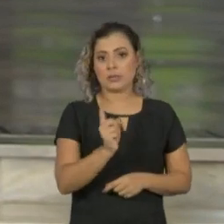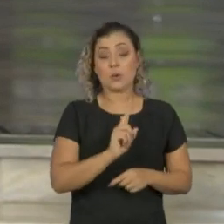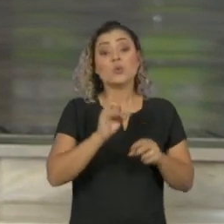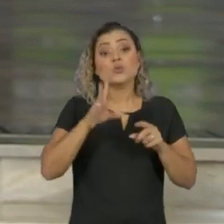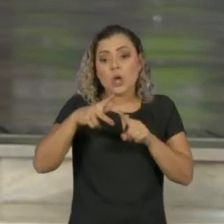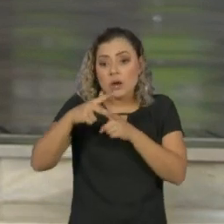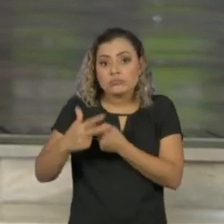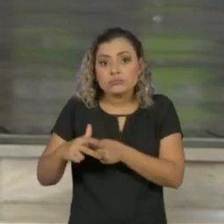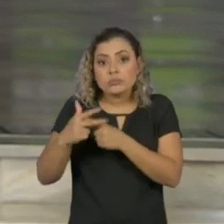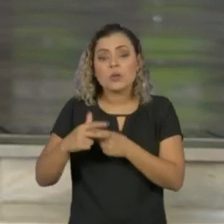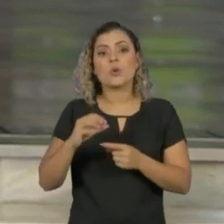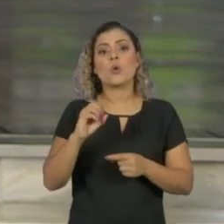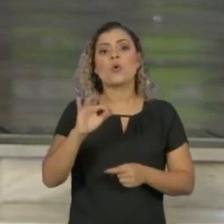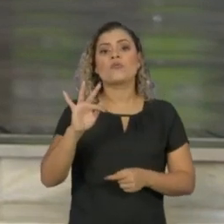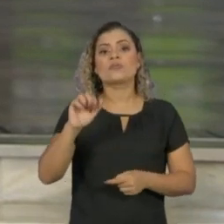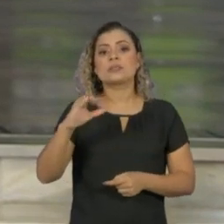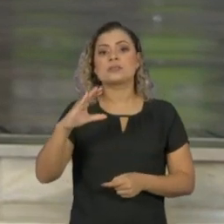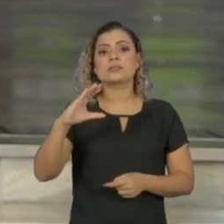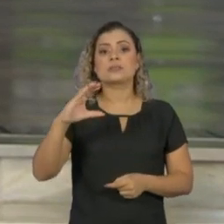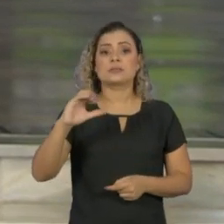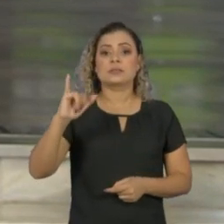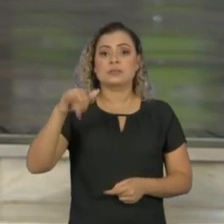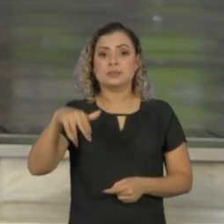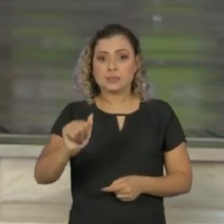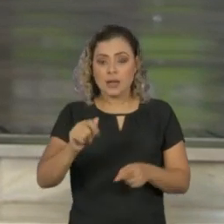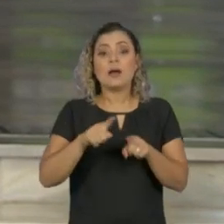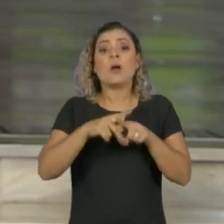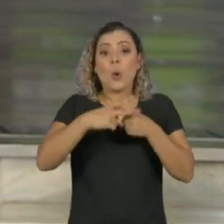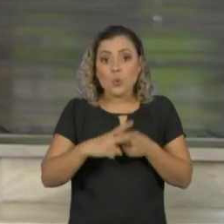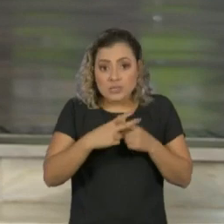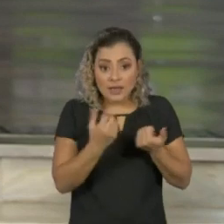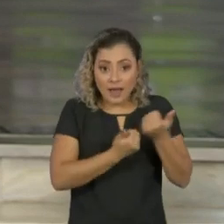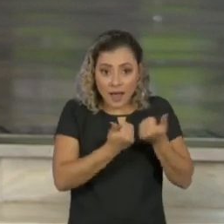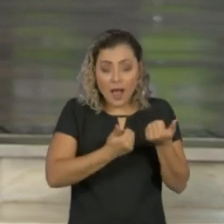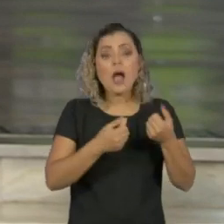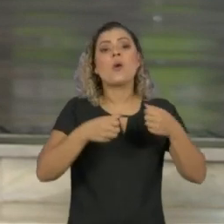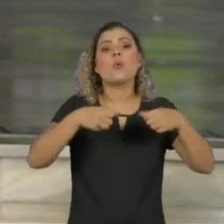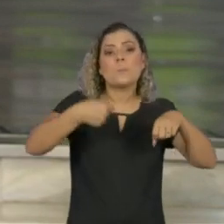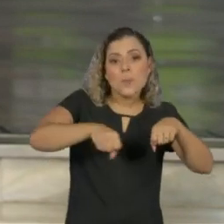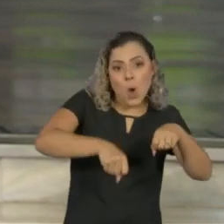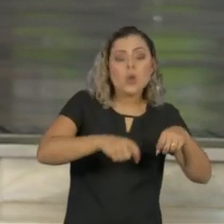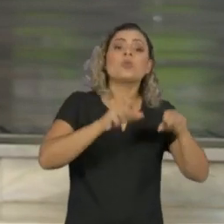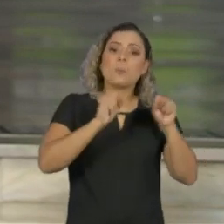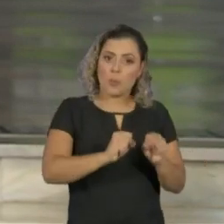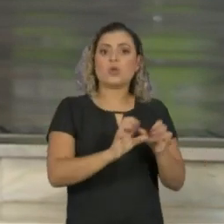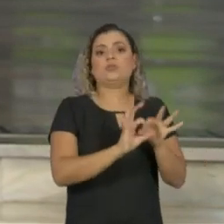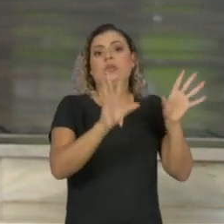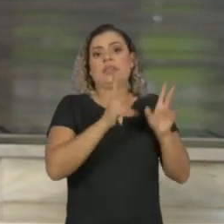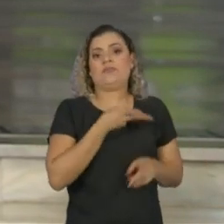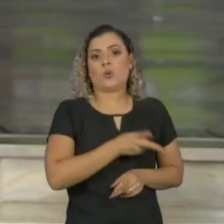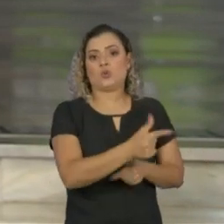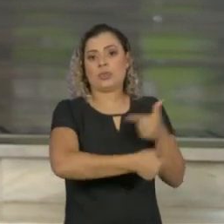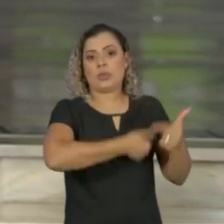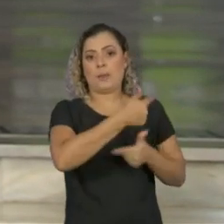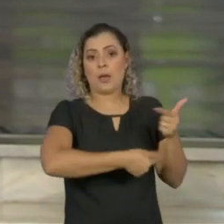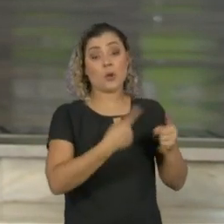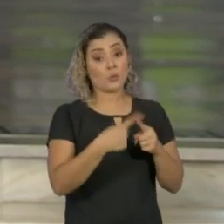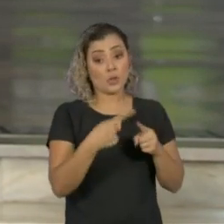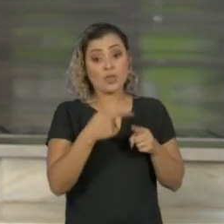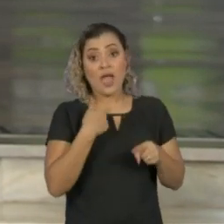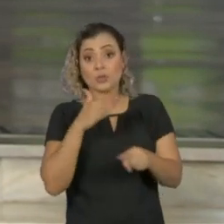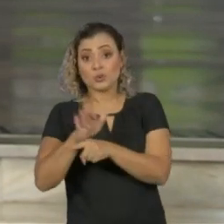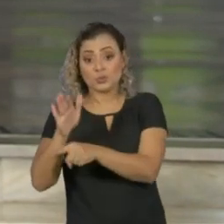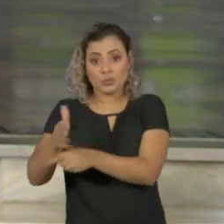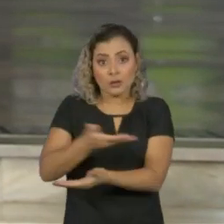para que os veículos possam ser mantidos, de 2 rodas, 3 rodas ou 4 rodas, sejam ambulâncias, veículos de polícia, veículos da